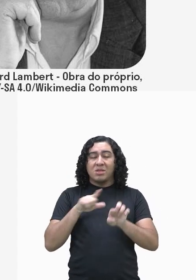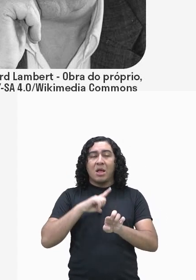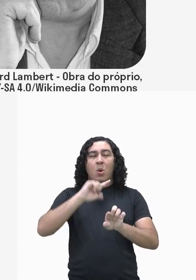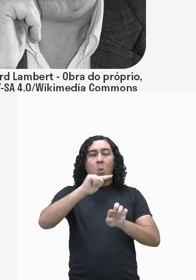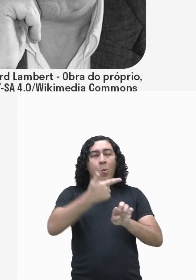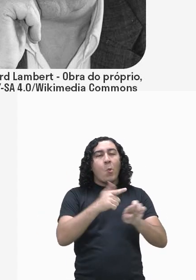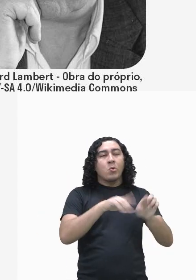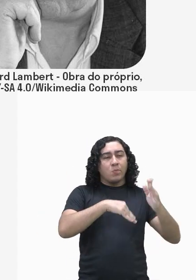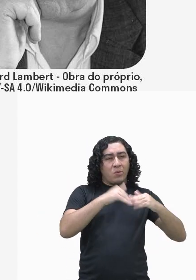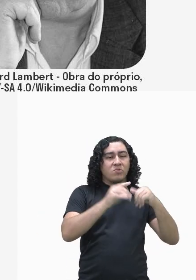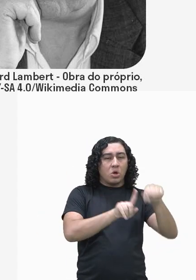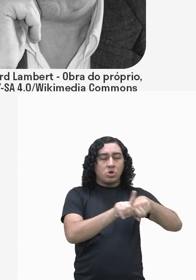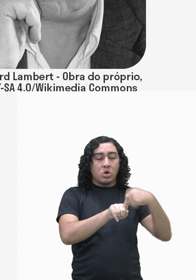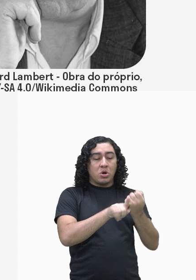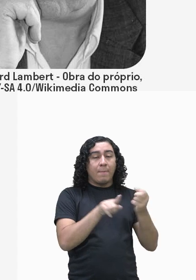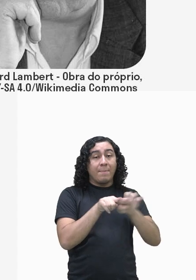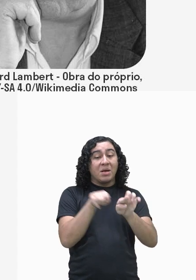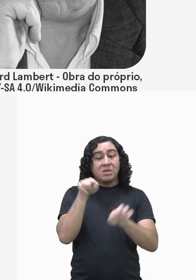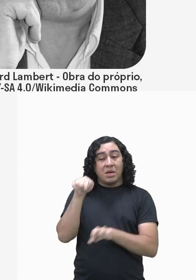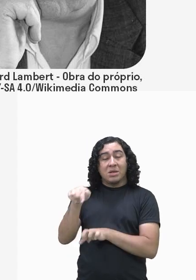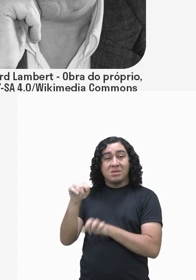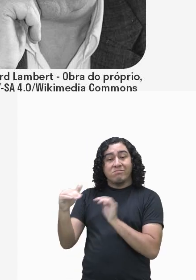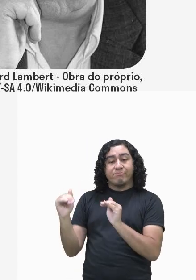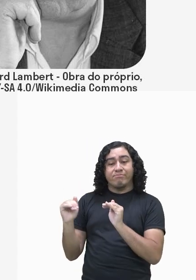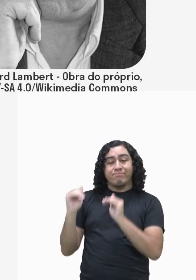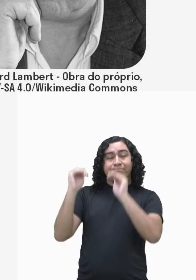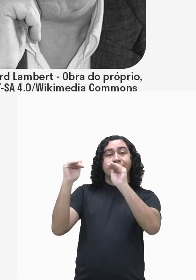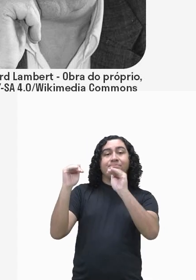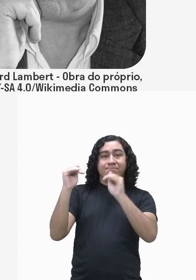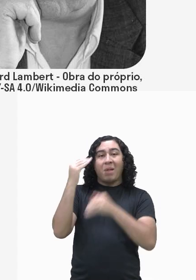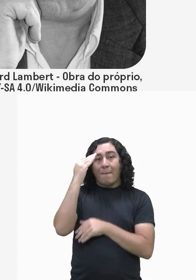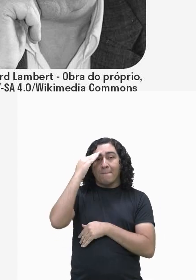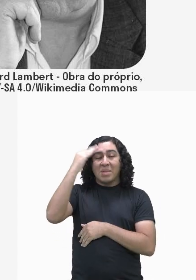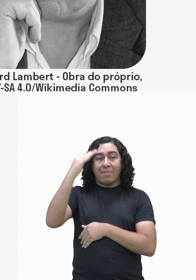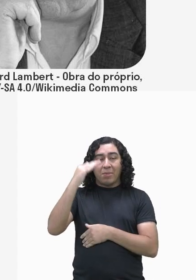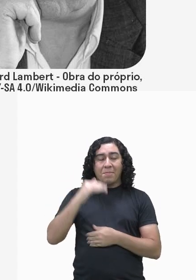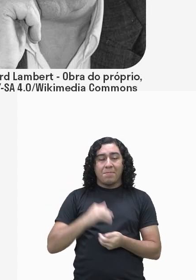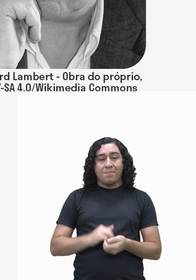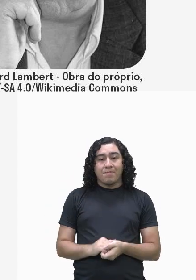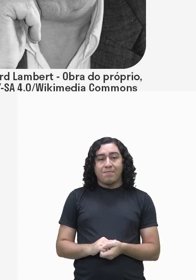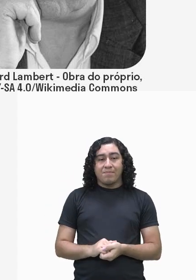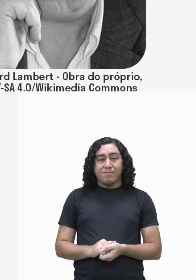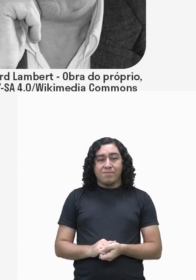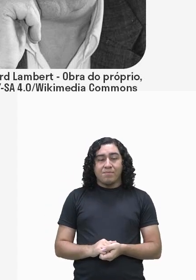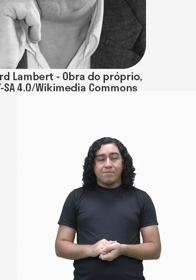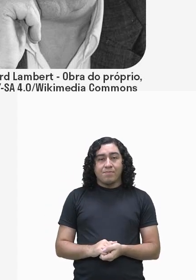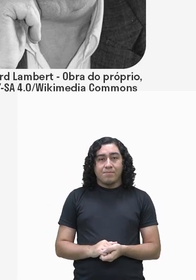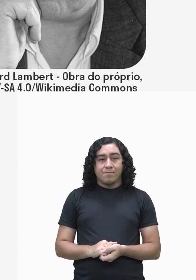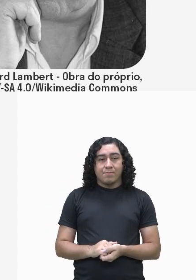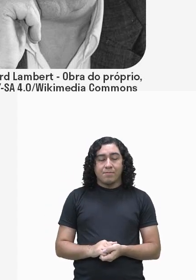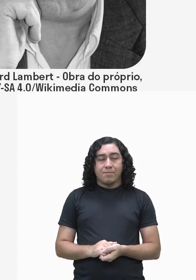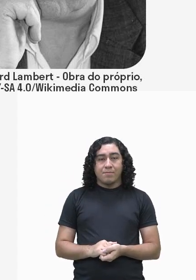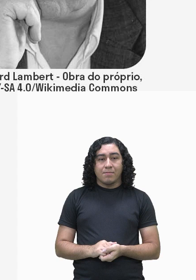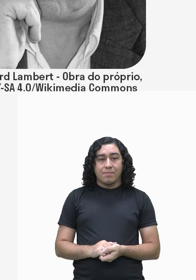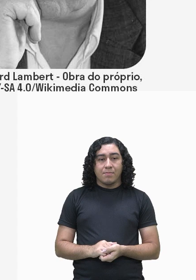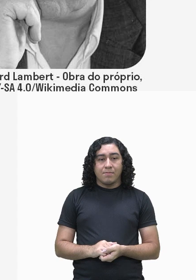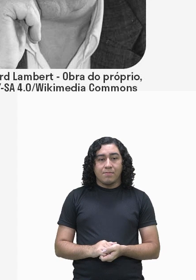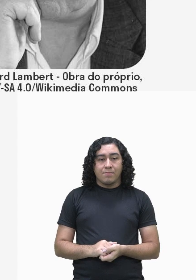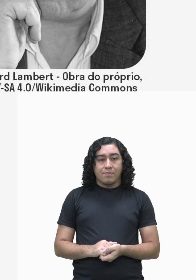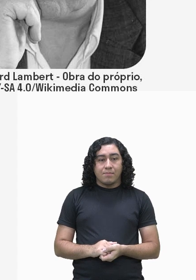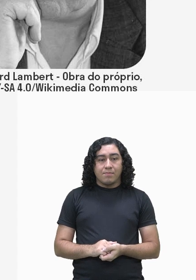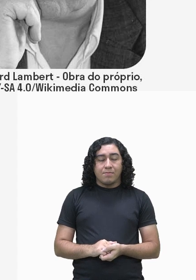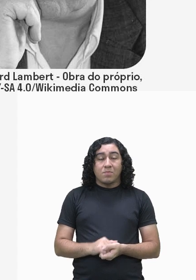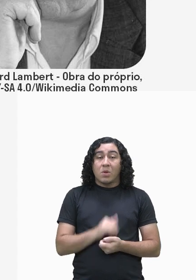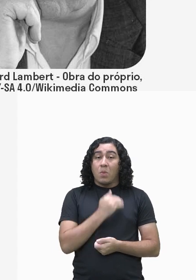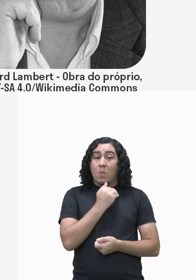século XX, mas Bourdieu é considerado um dos mais importantes do século XX e veio